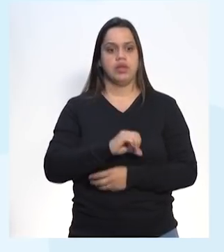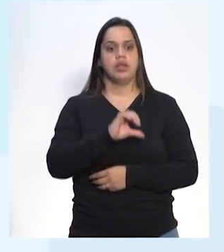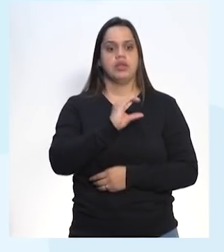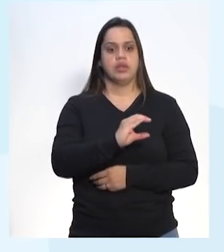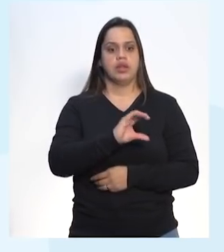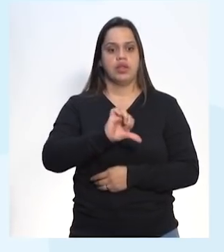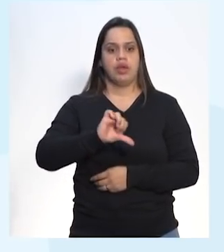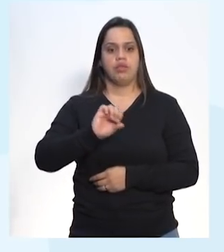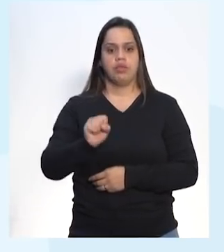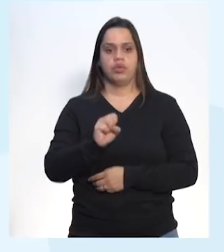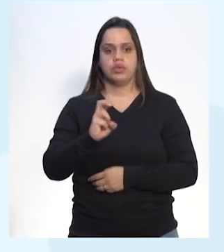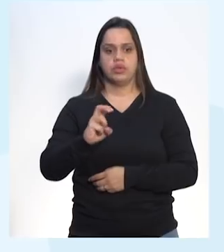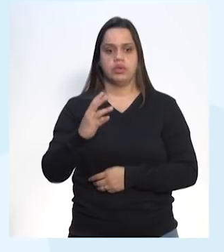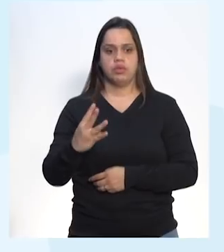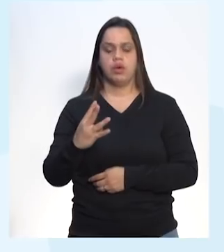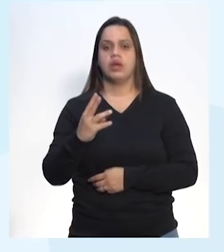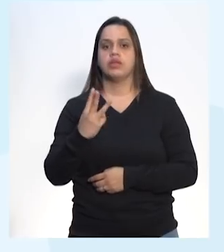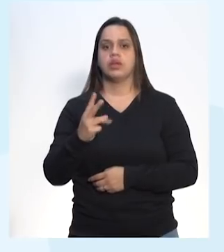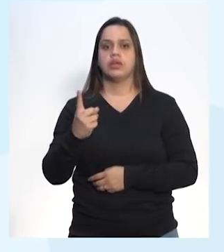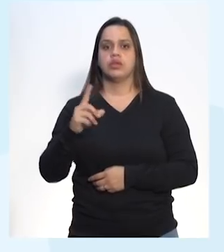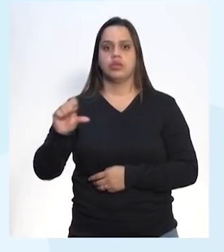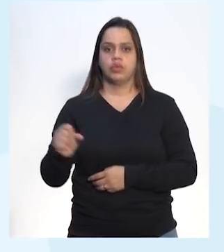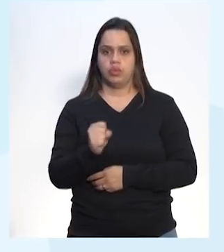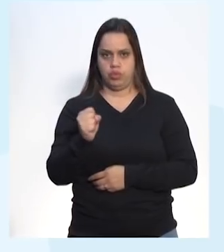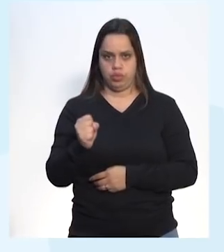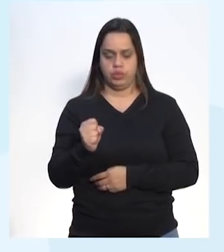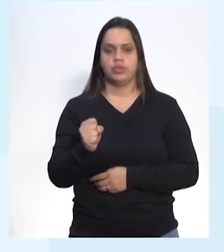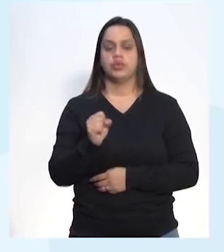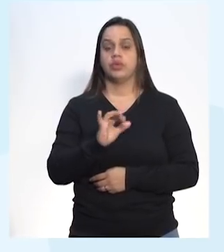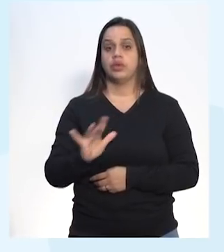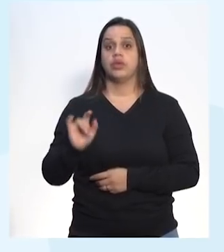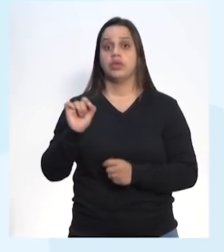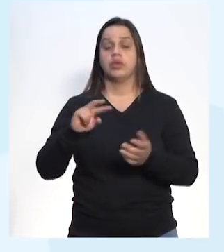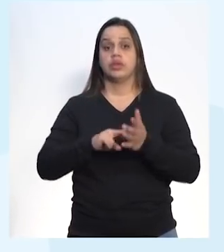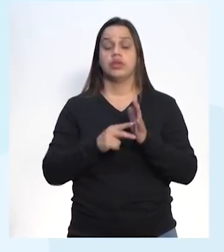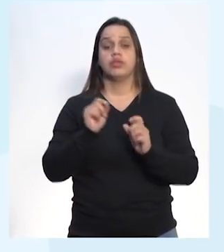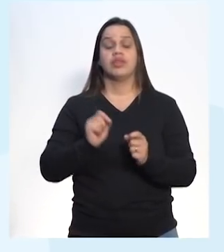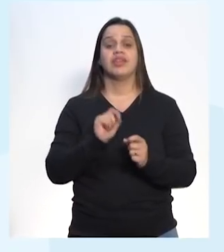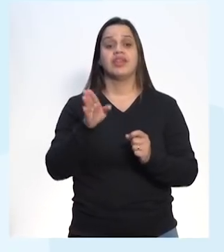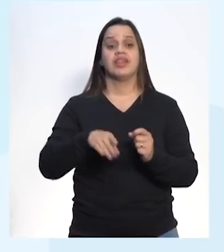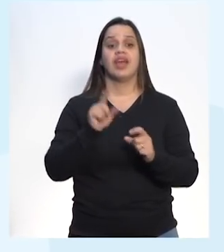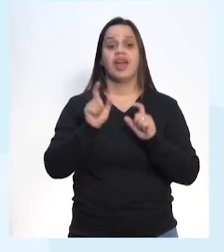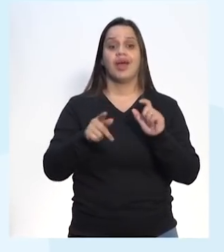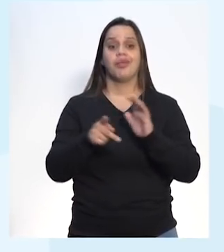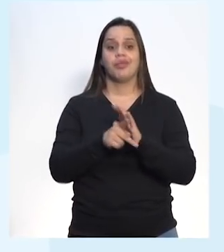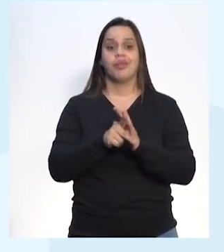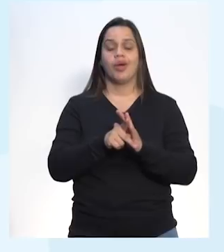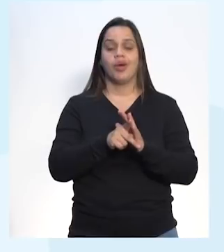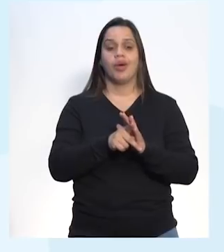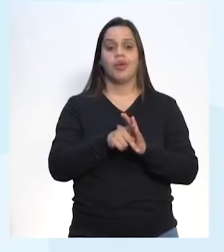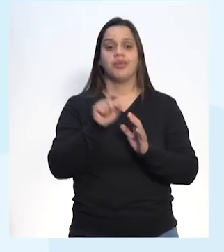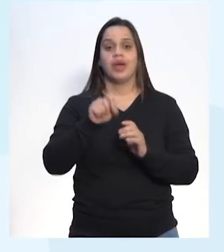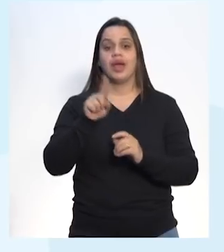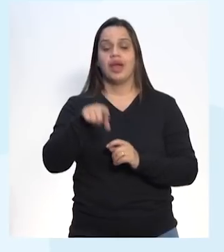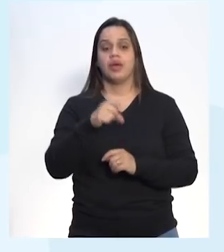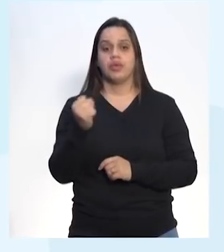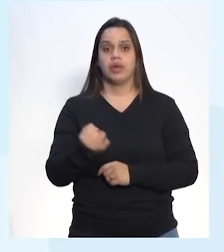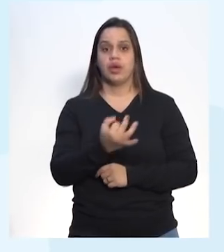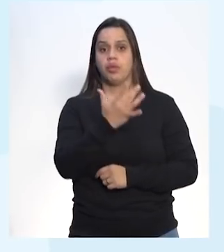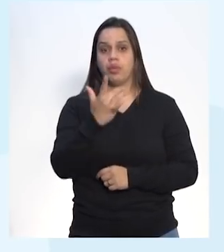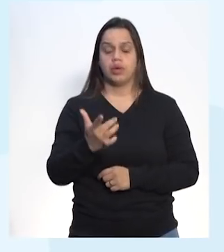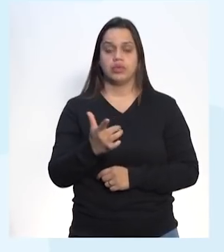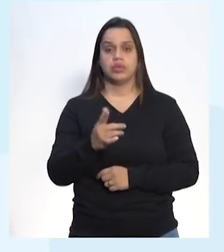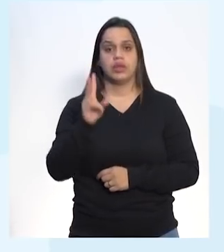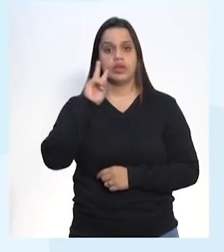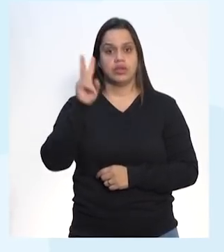9 milhões e qualquer outra coisa depois. O que é a ordem, né? A ordem é essa quantidade aqui, né, ó.